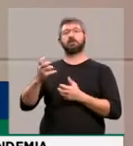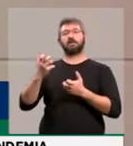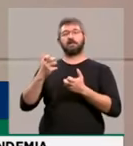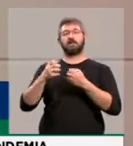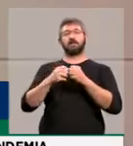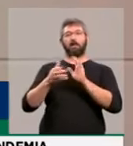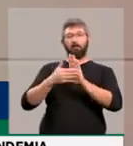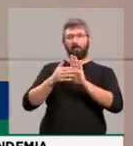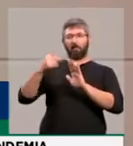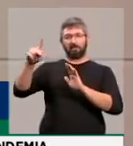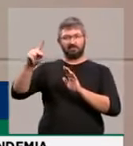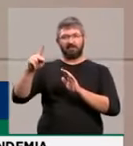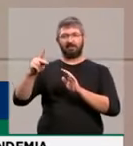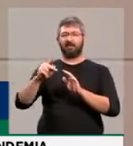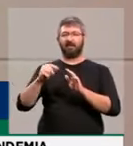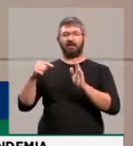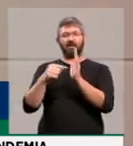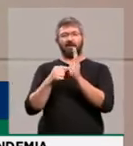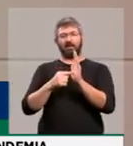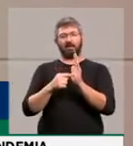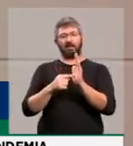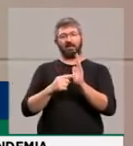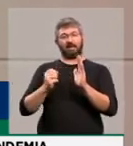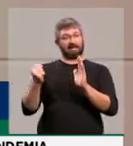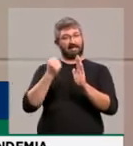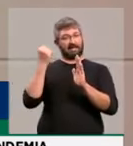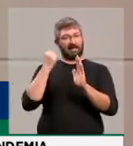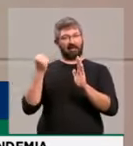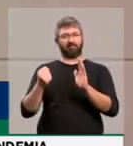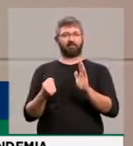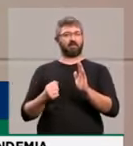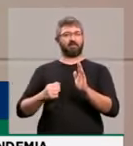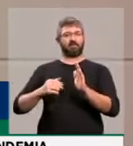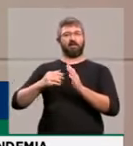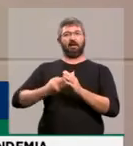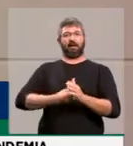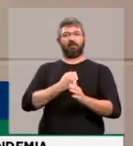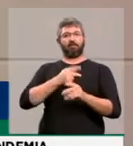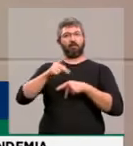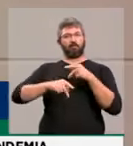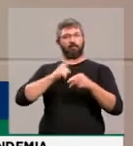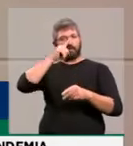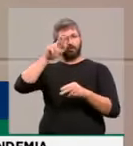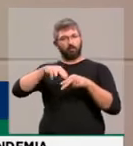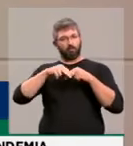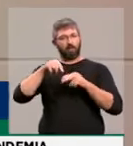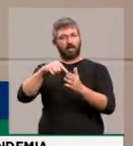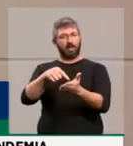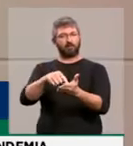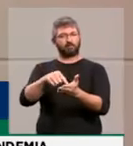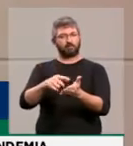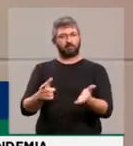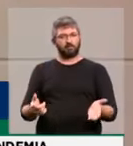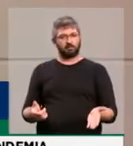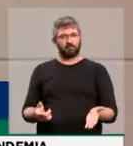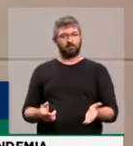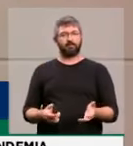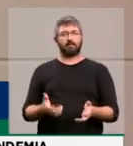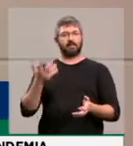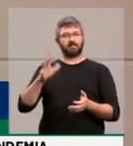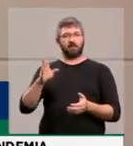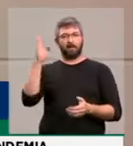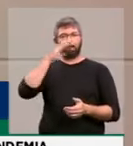as propostas dele para o país, porque elas são graves, elas tiram as vidas dos brasileiros e não queremos